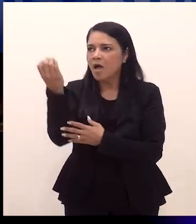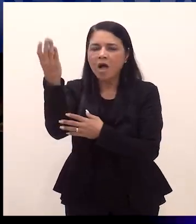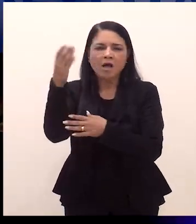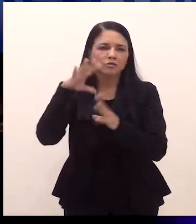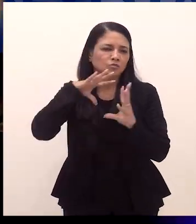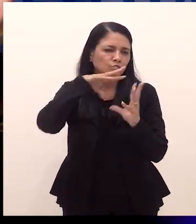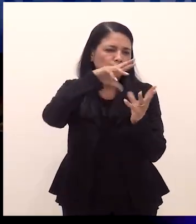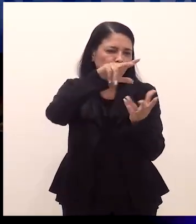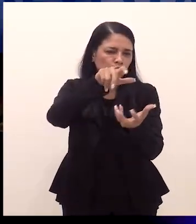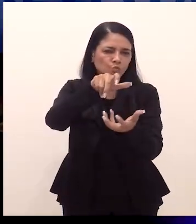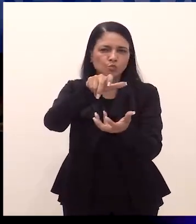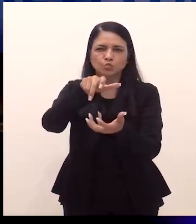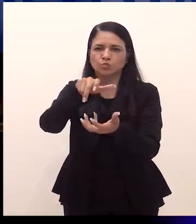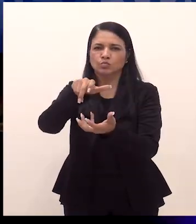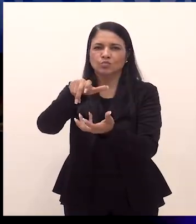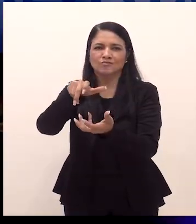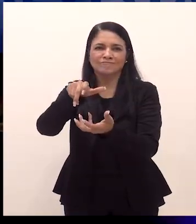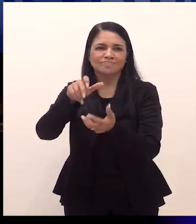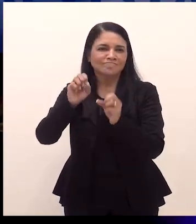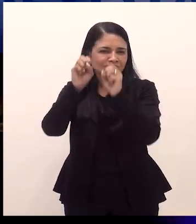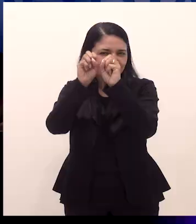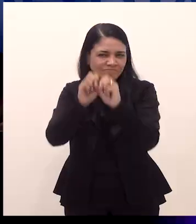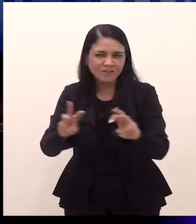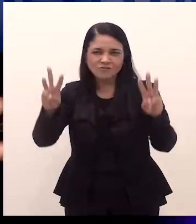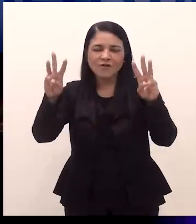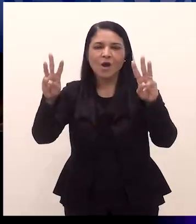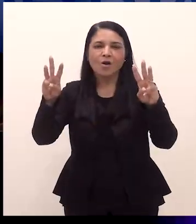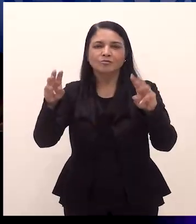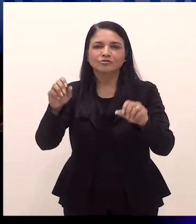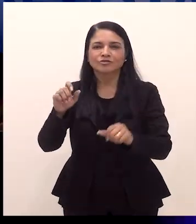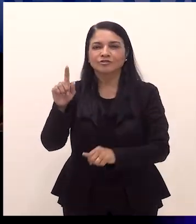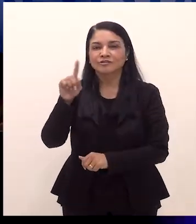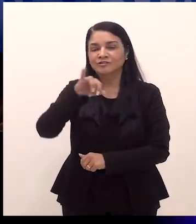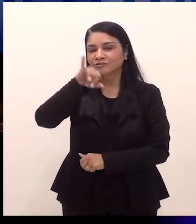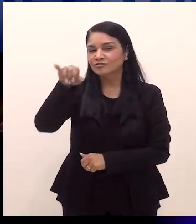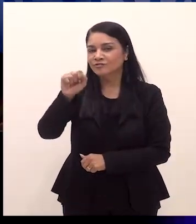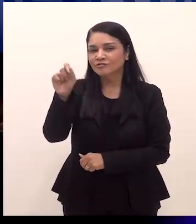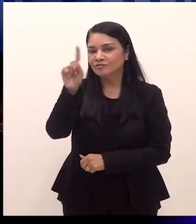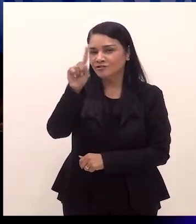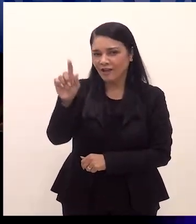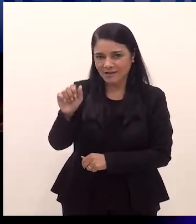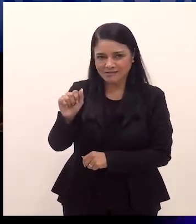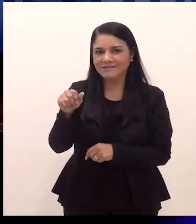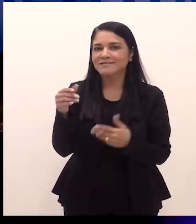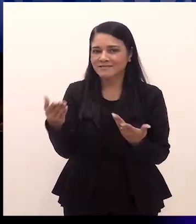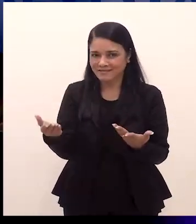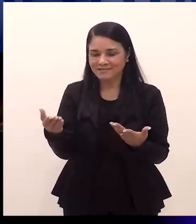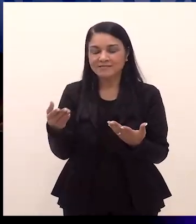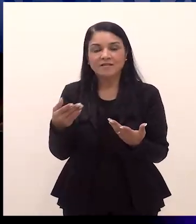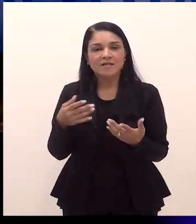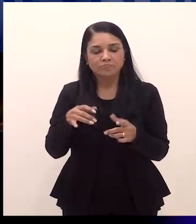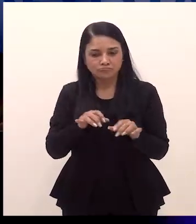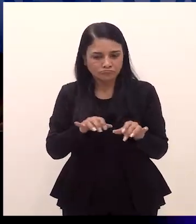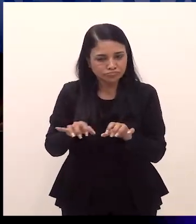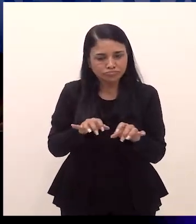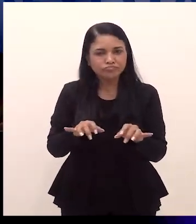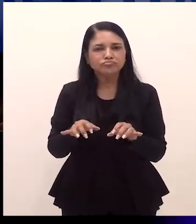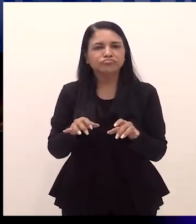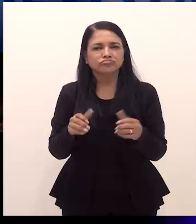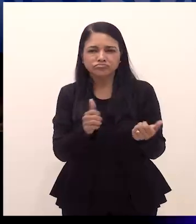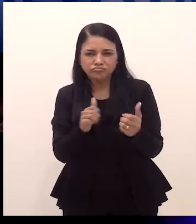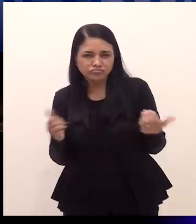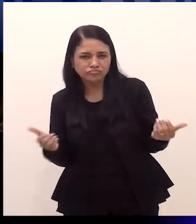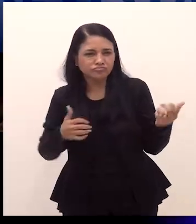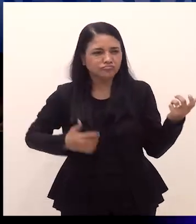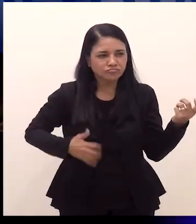né, turnês mundiais, assim, tocando nos maiores festivais de jazz do mundo. Eu acho que o instrumentista também ele tem que buscar